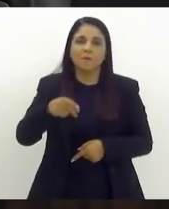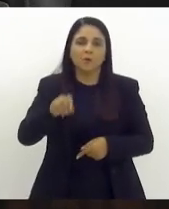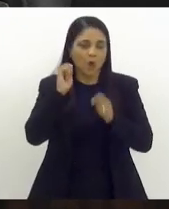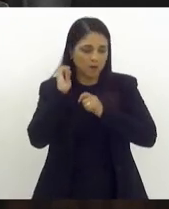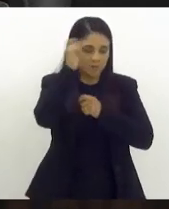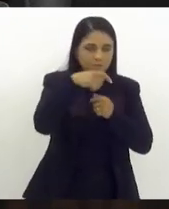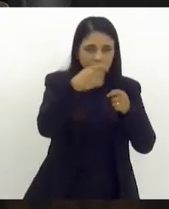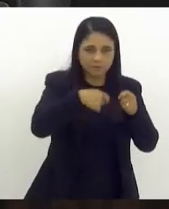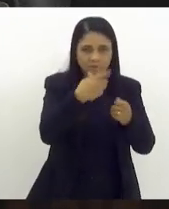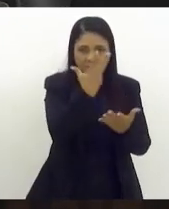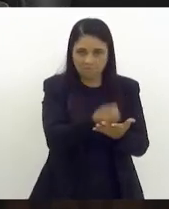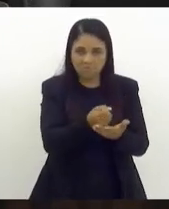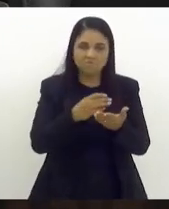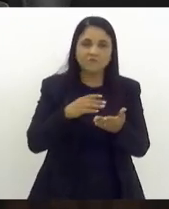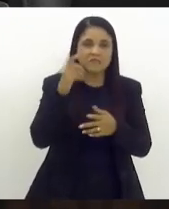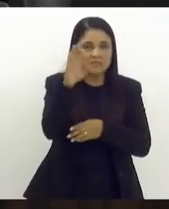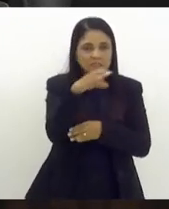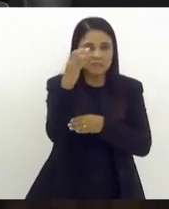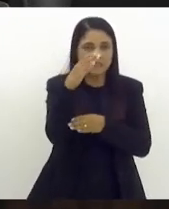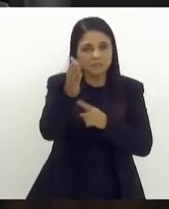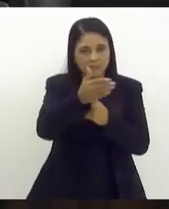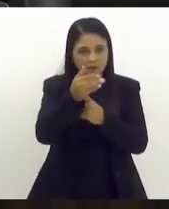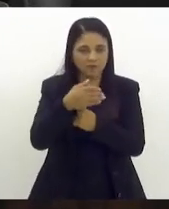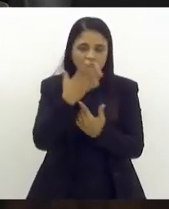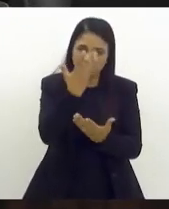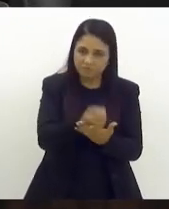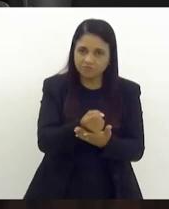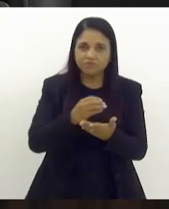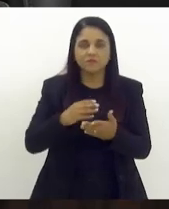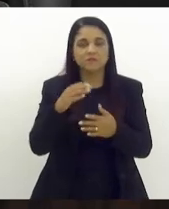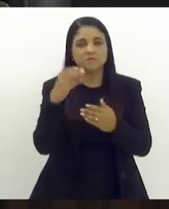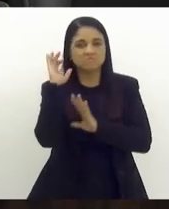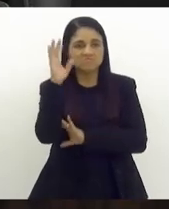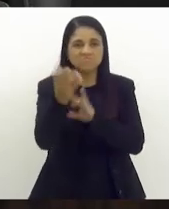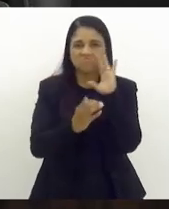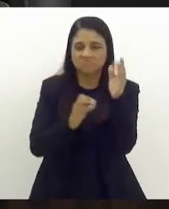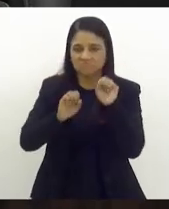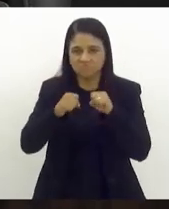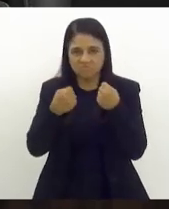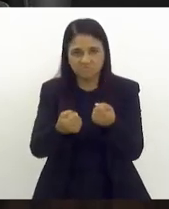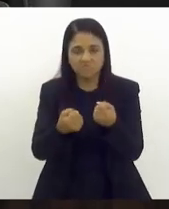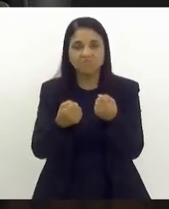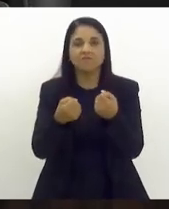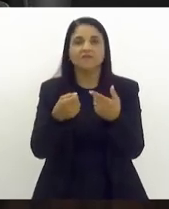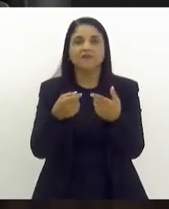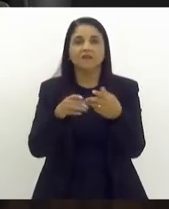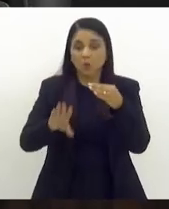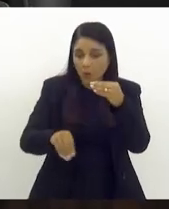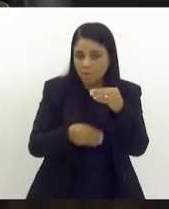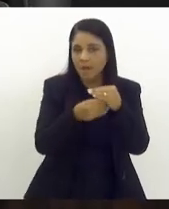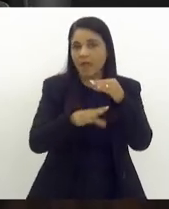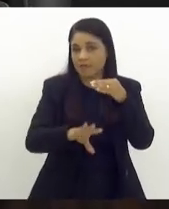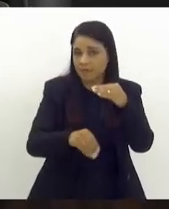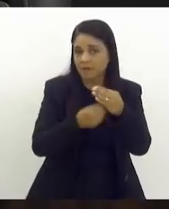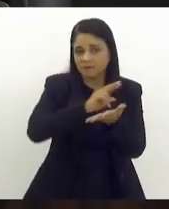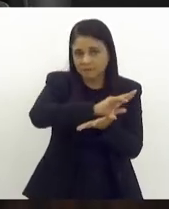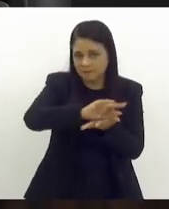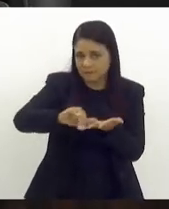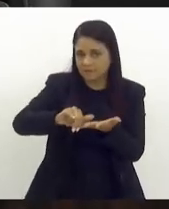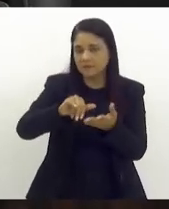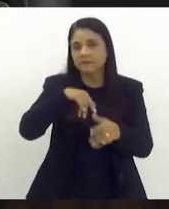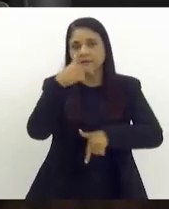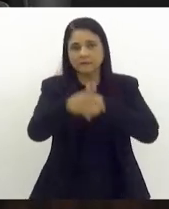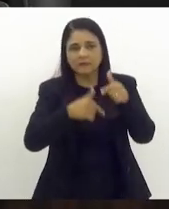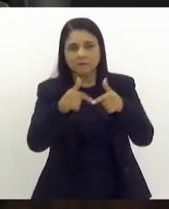pesqueira favorável, ciência e tecnologia favorável, defesa do meio ambiente favorável, com emendas de